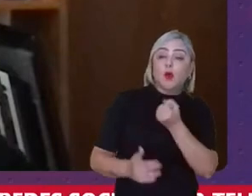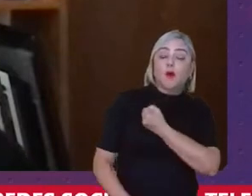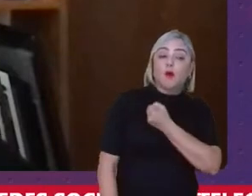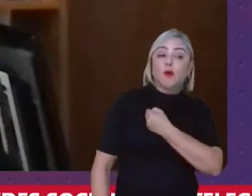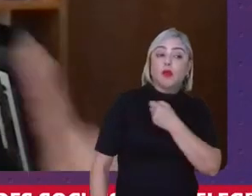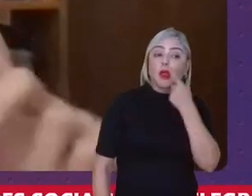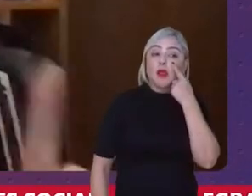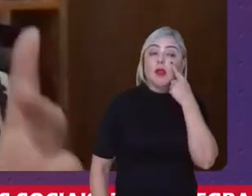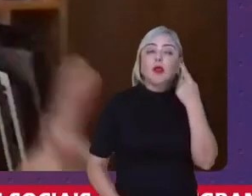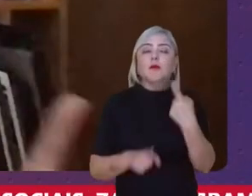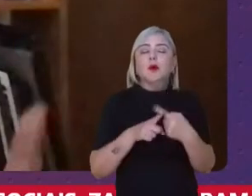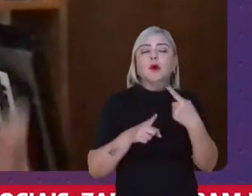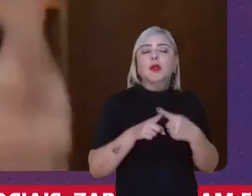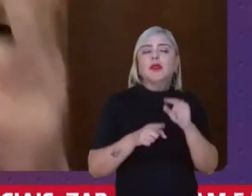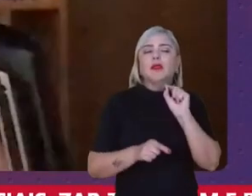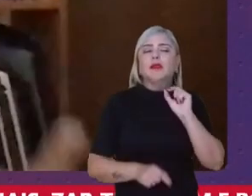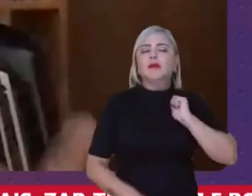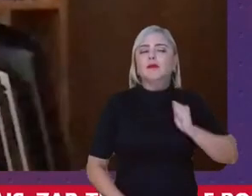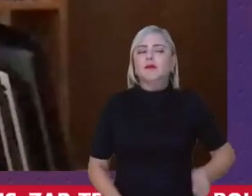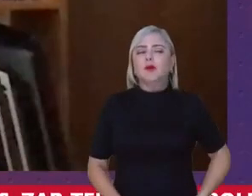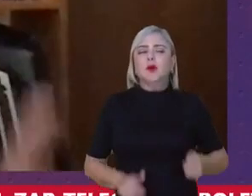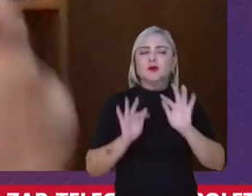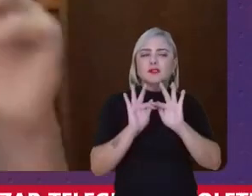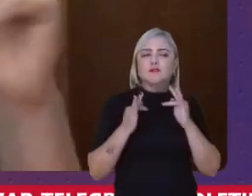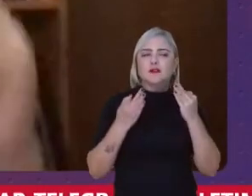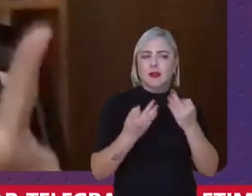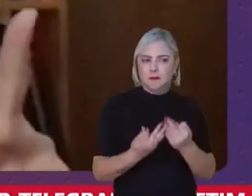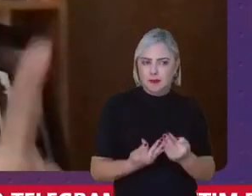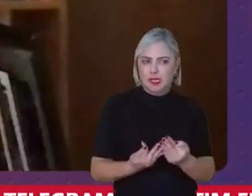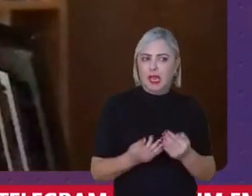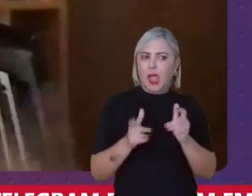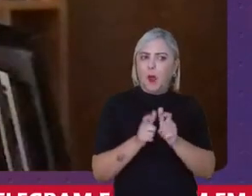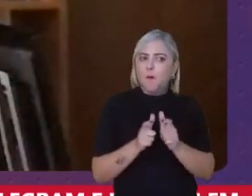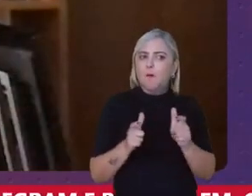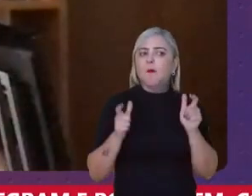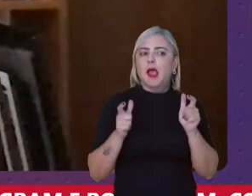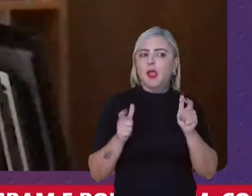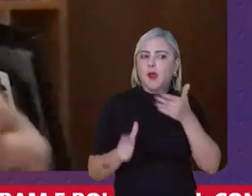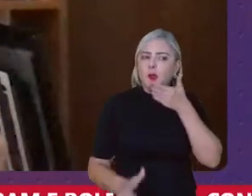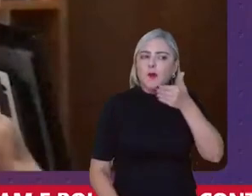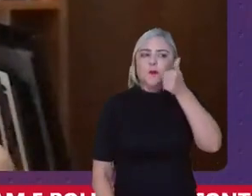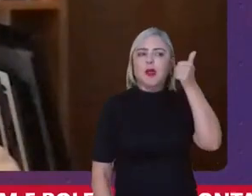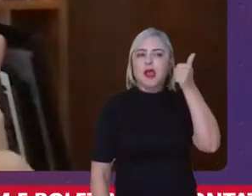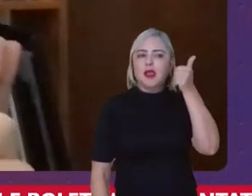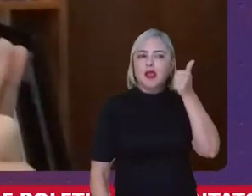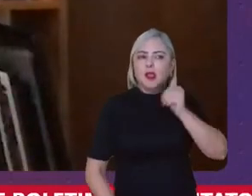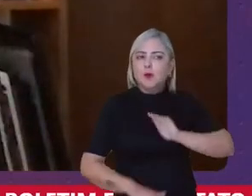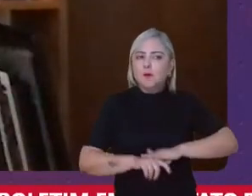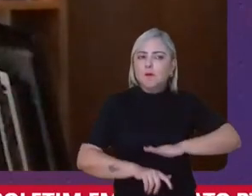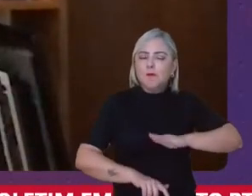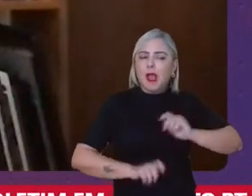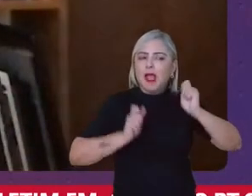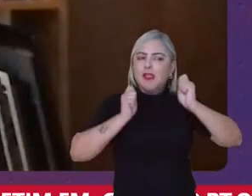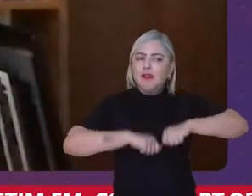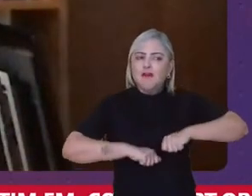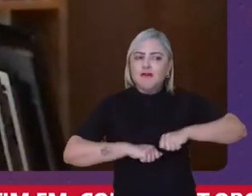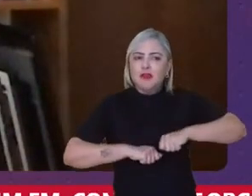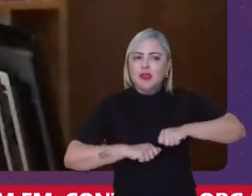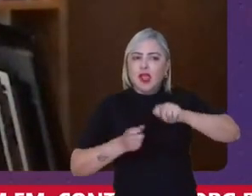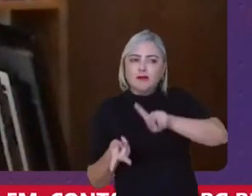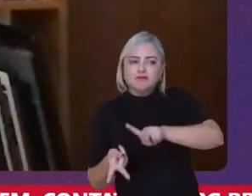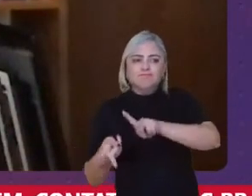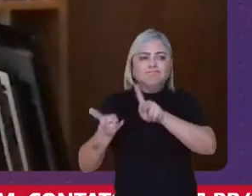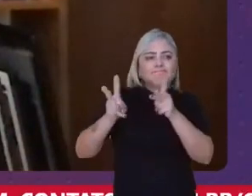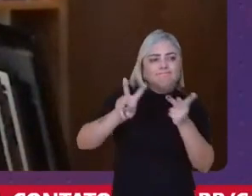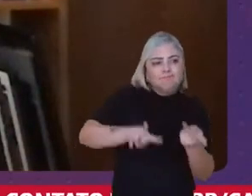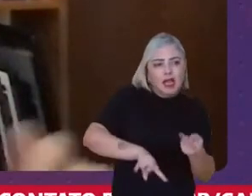ver por que o Bolsa Família é considerado o maior, o melhor e o mais eficiente programa de transferência de renda do